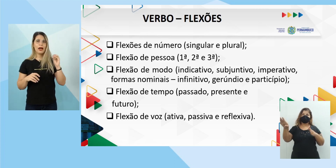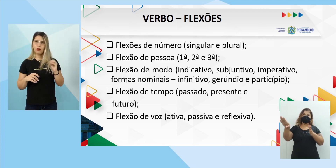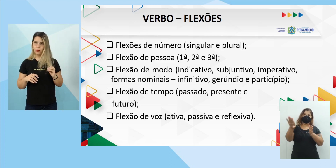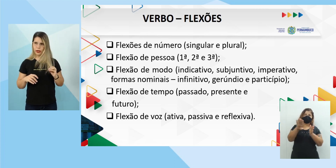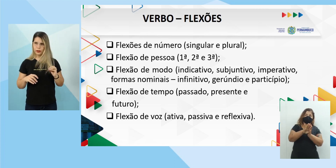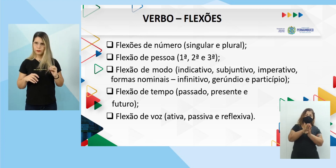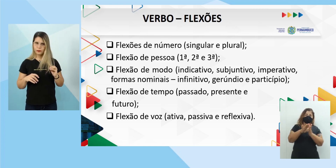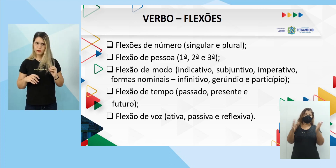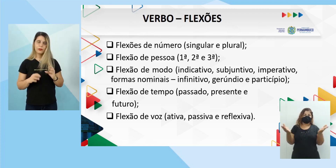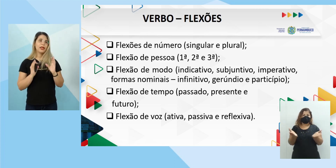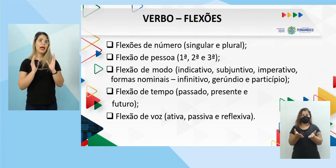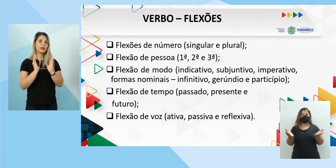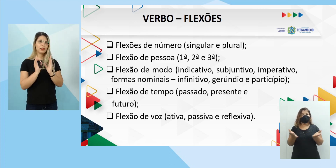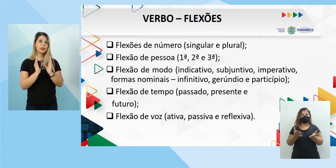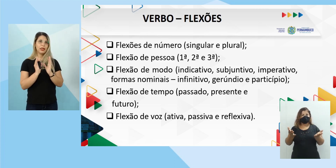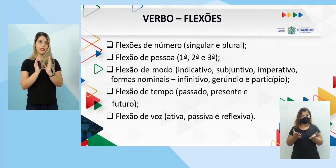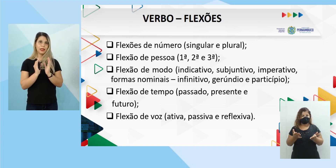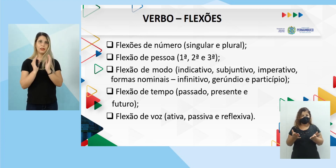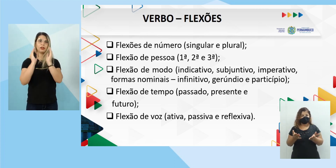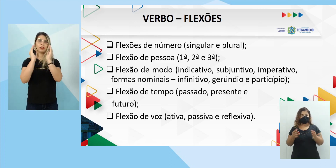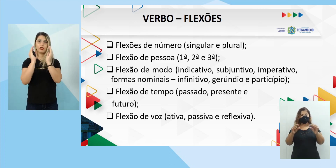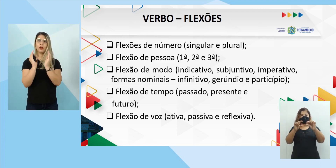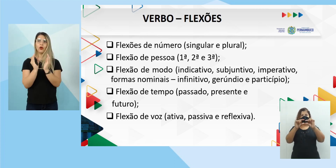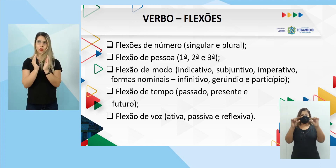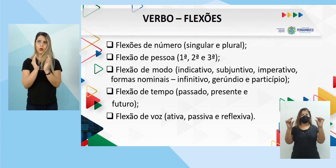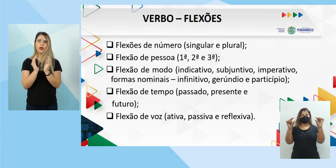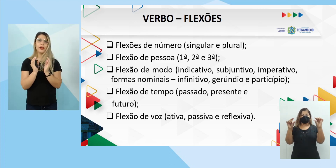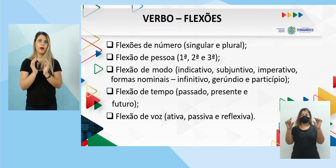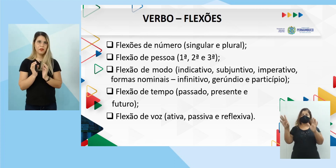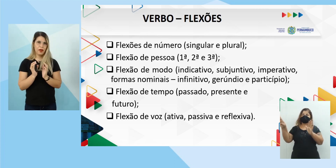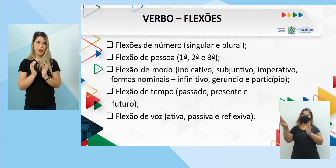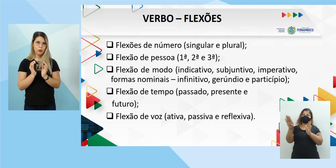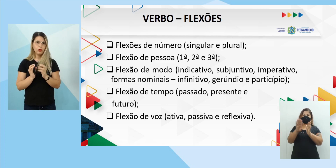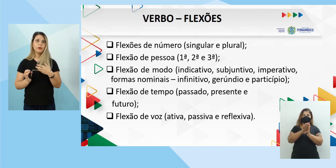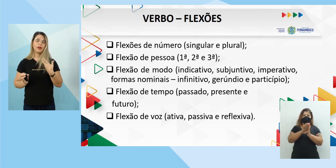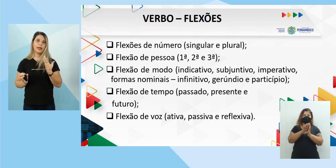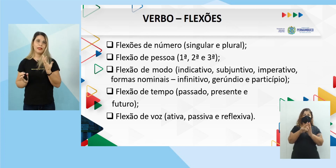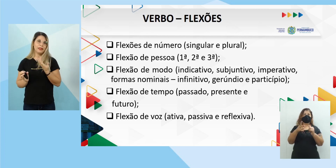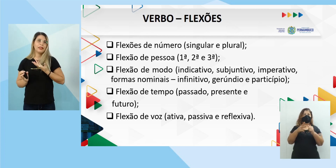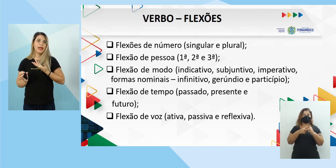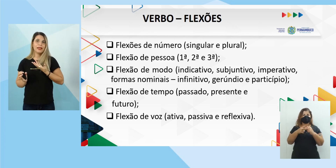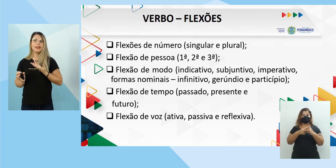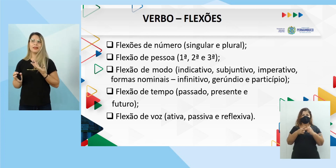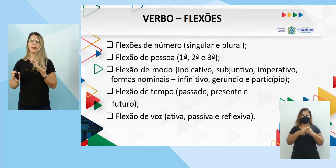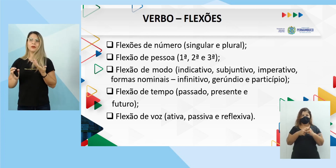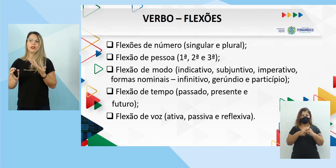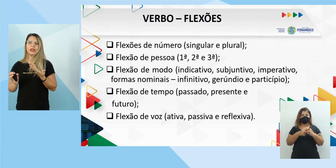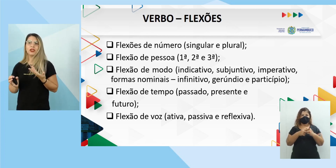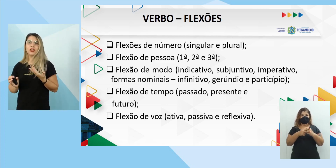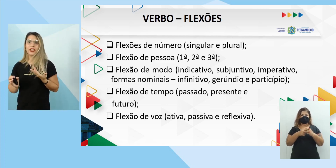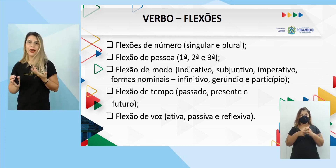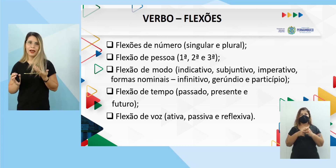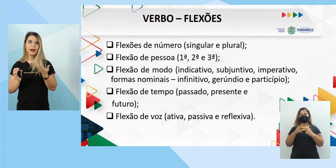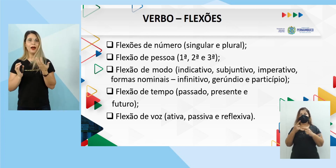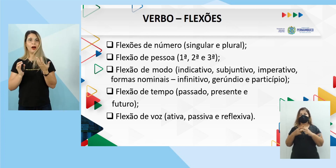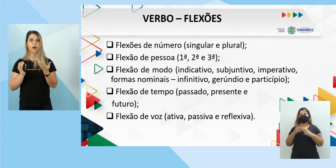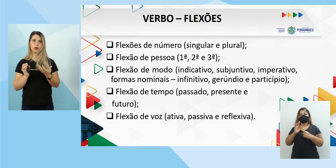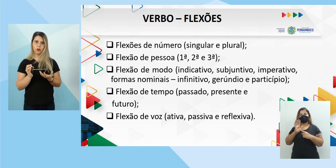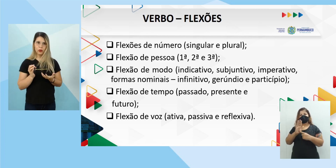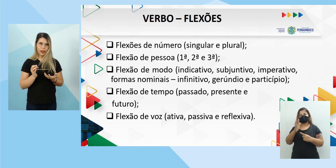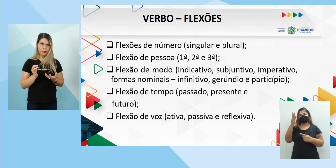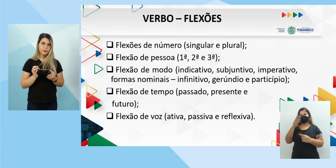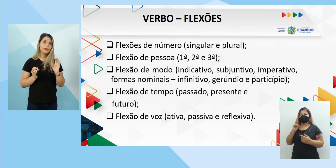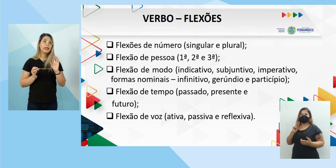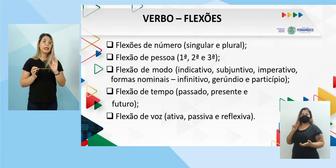chegou agora. A gente tem aí chegou, que é o verbo, indica a ação de chegar a